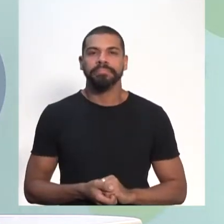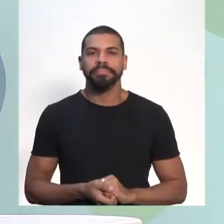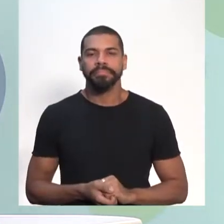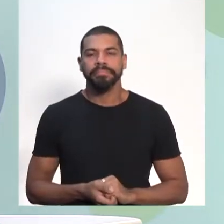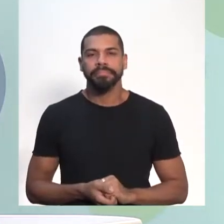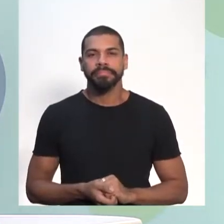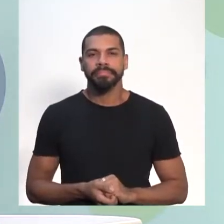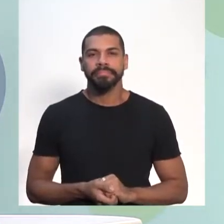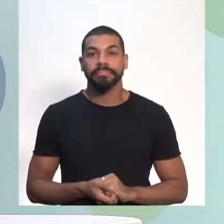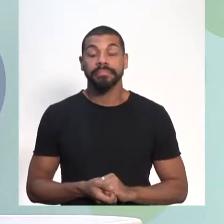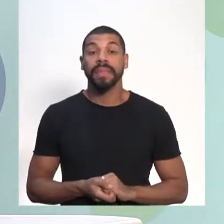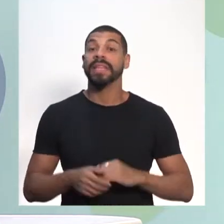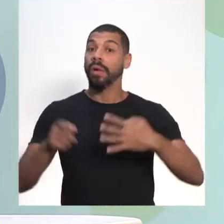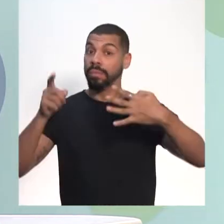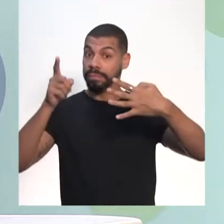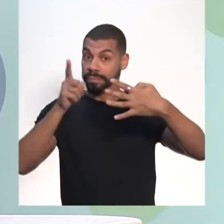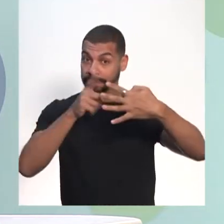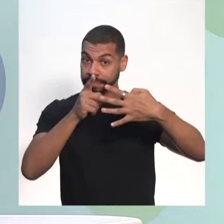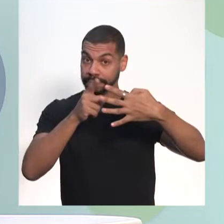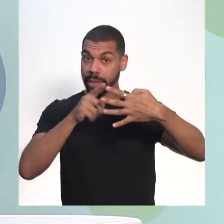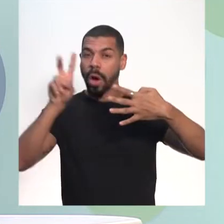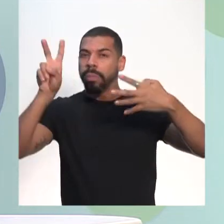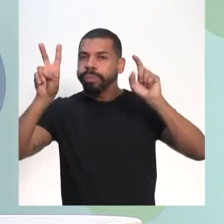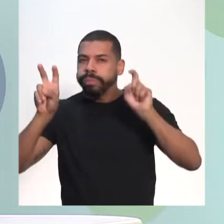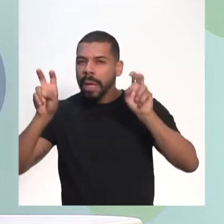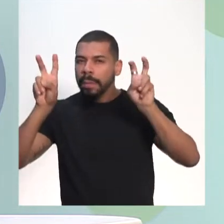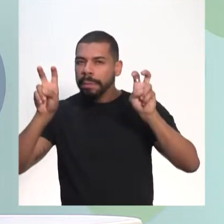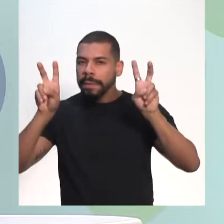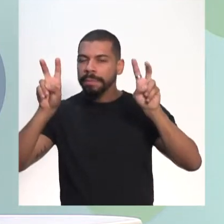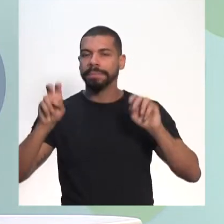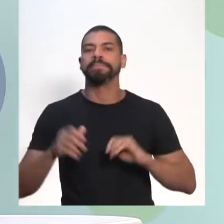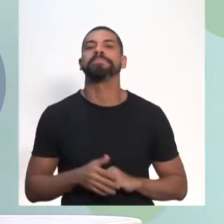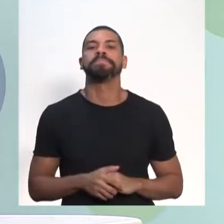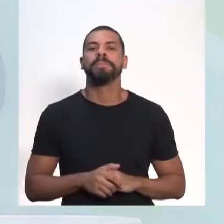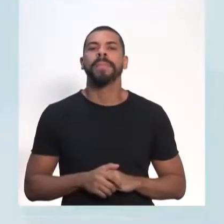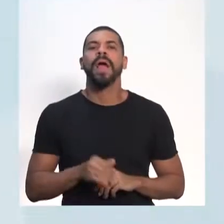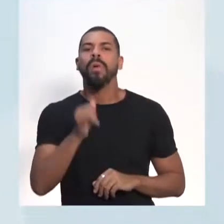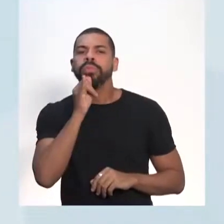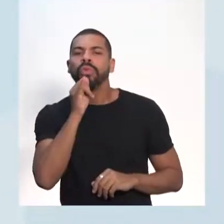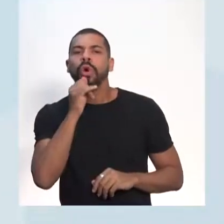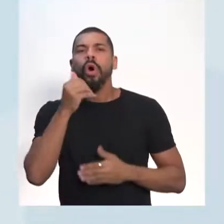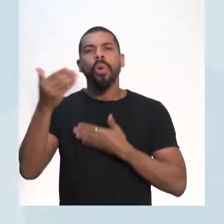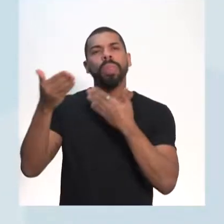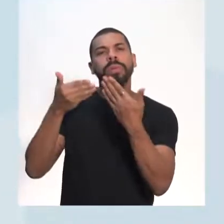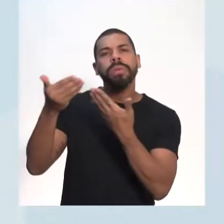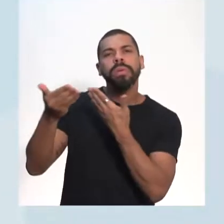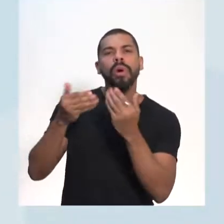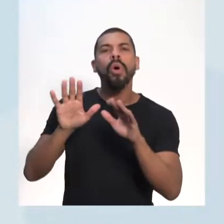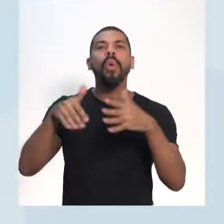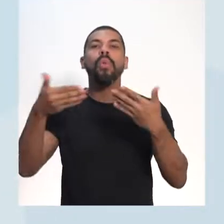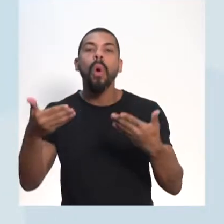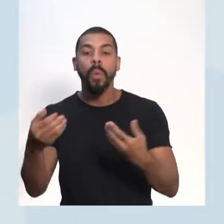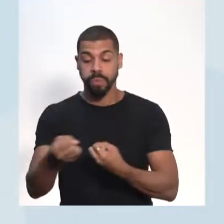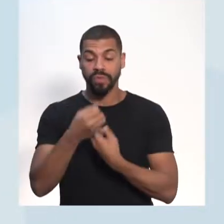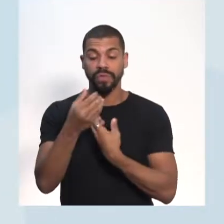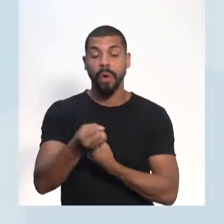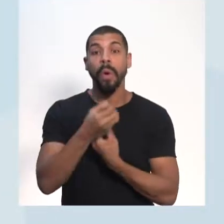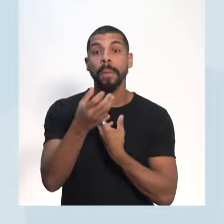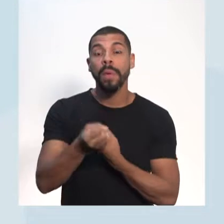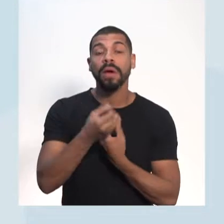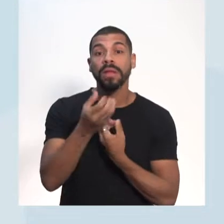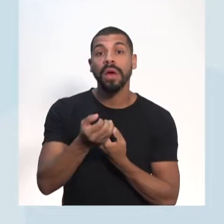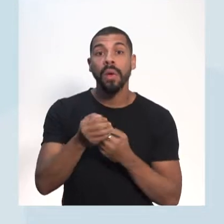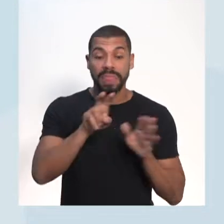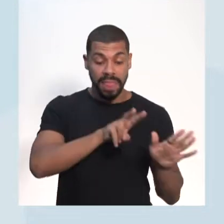Então, indo aí para o primeiro ponto da pauta, nós temos aí a discussão dos conteúdos e orientações da semana